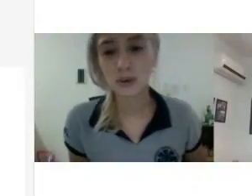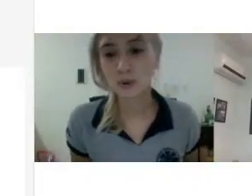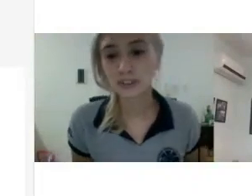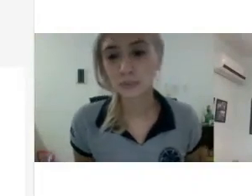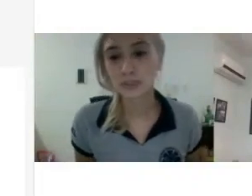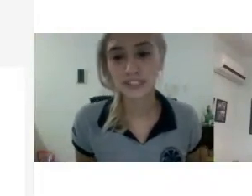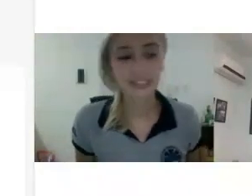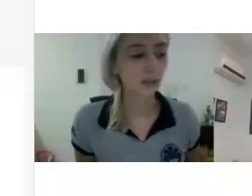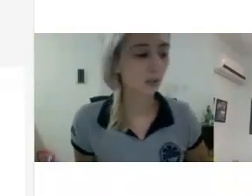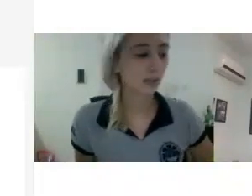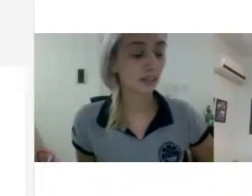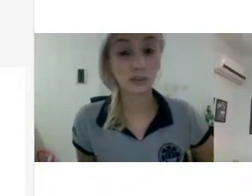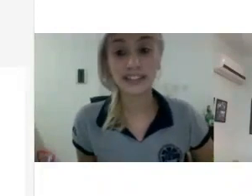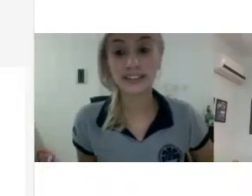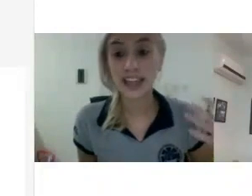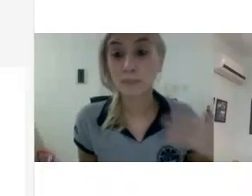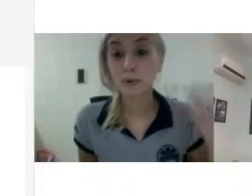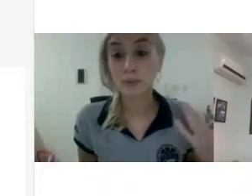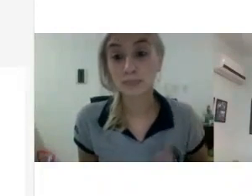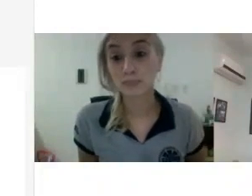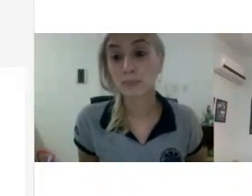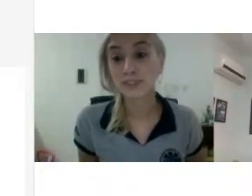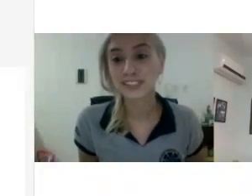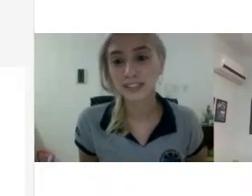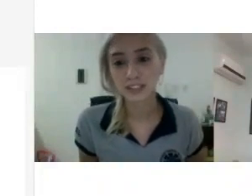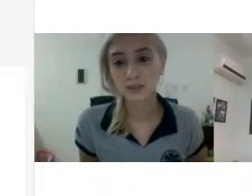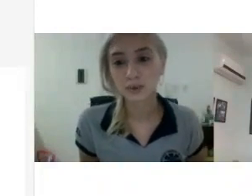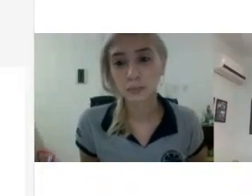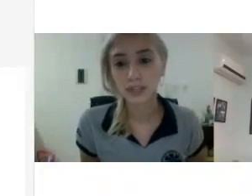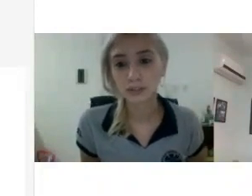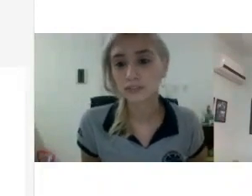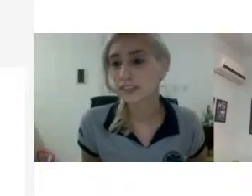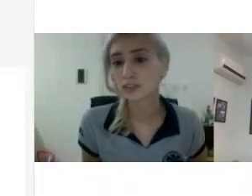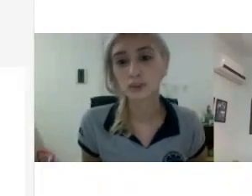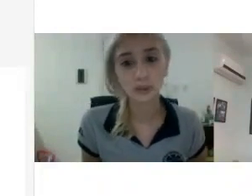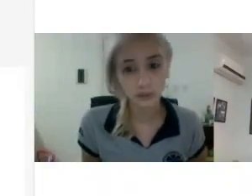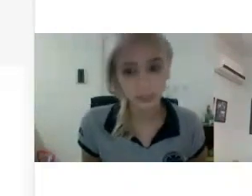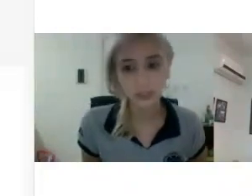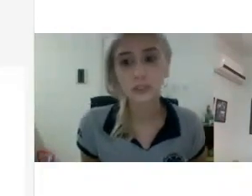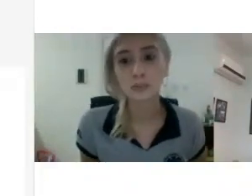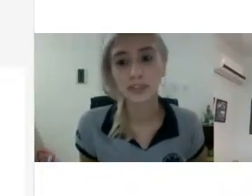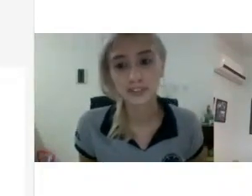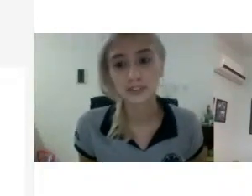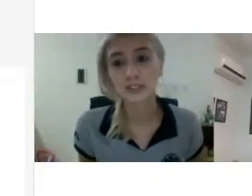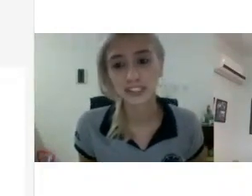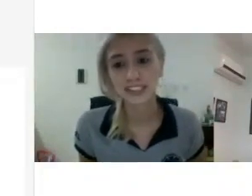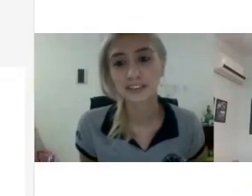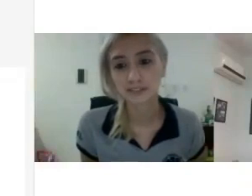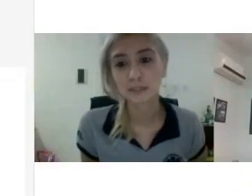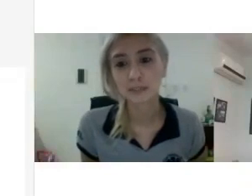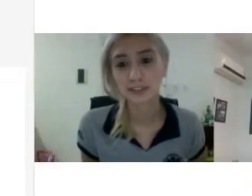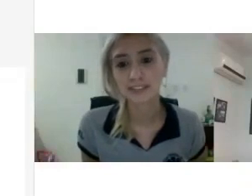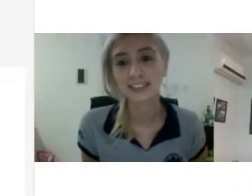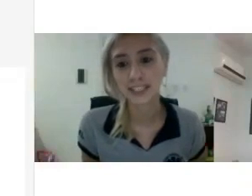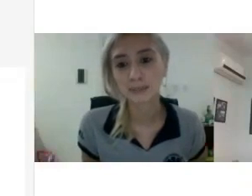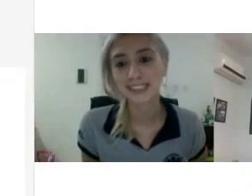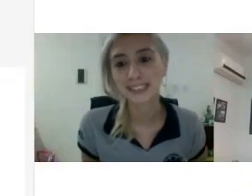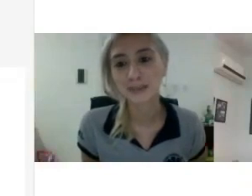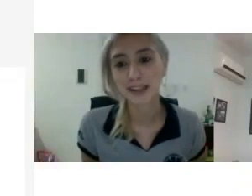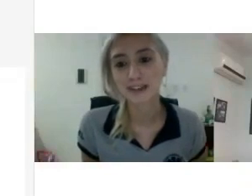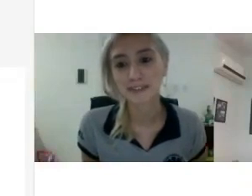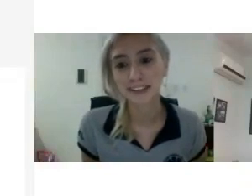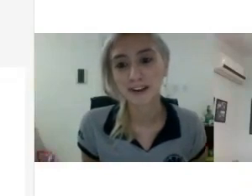tua contribuição, a tua ideia, a proposição desse documento fez todo sentido, por isso que eu achei que seria fundamental fazermos